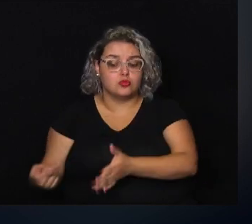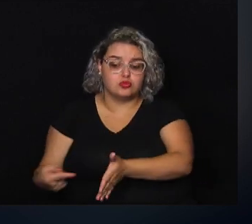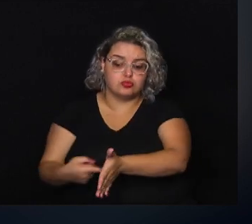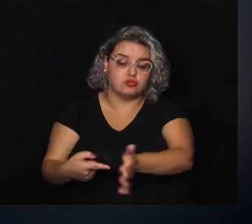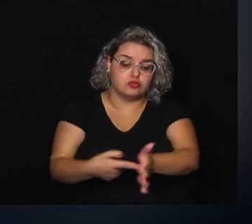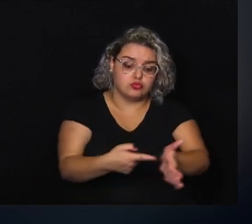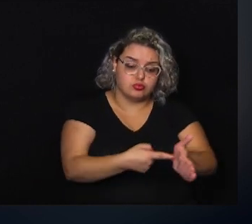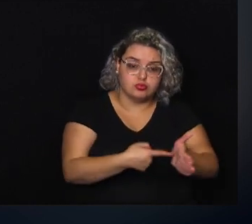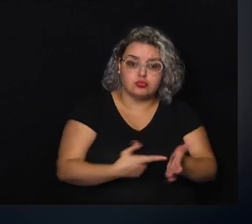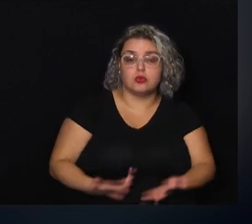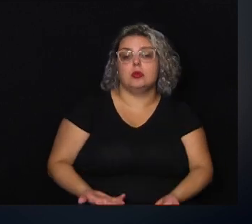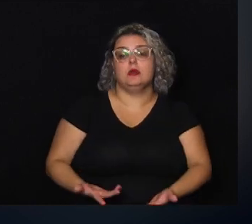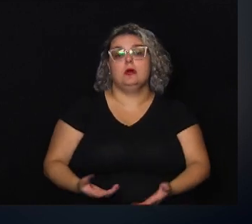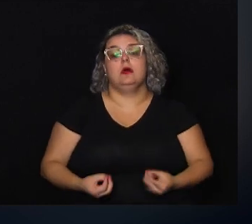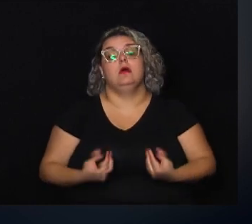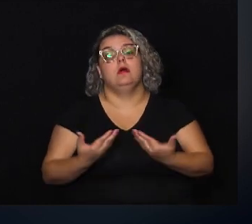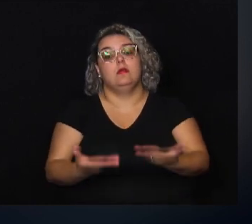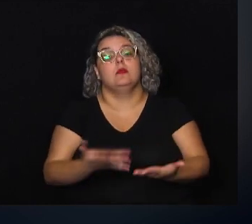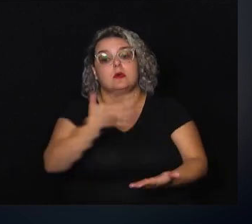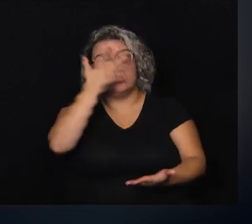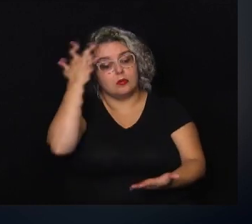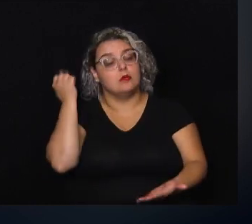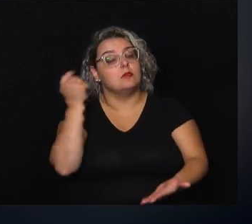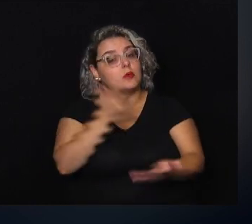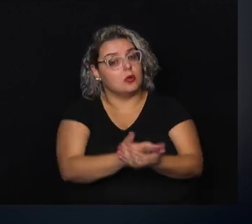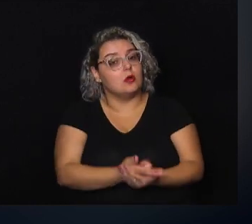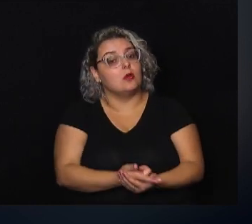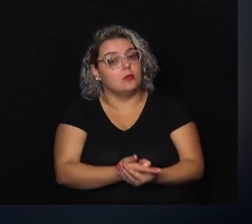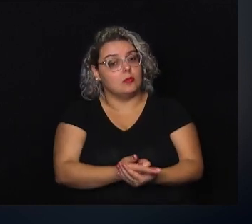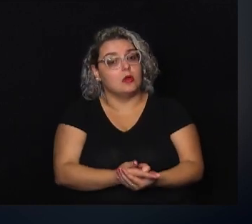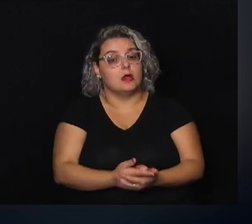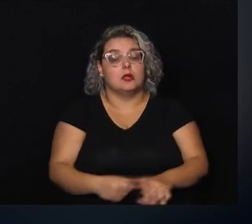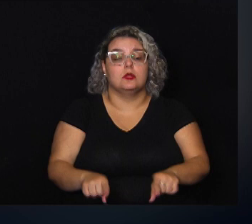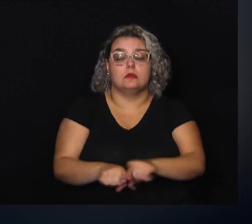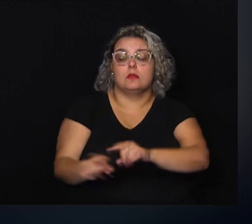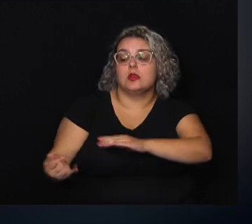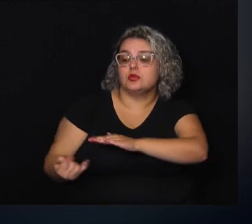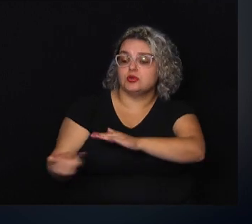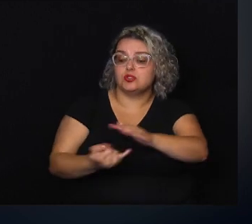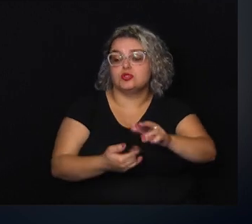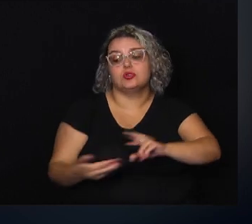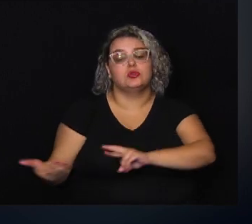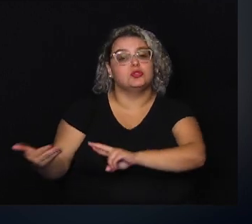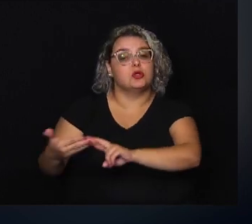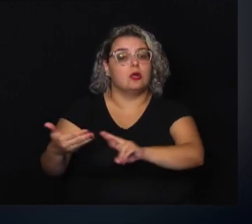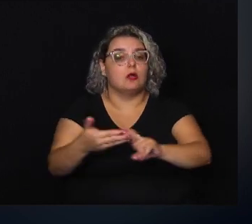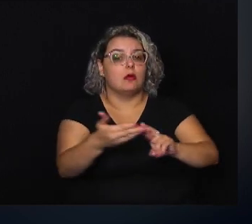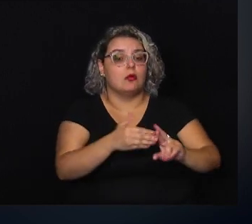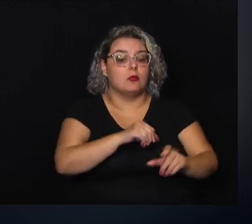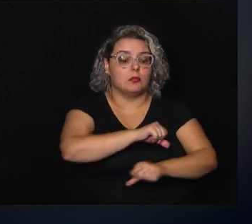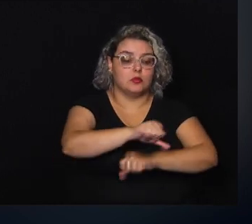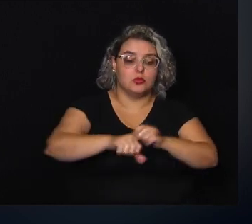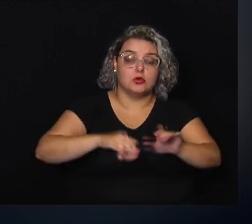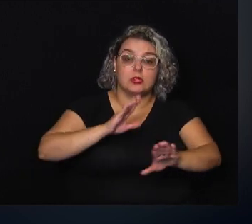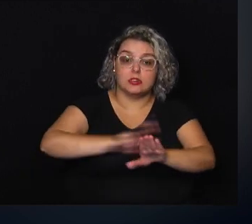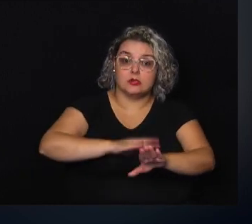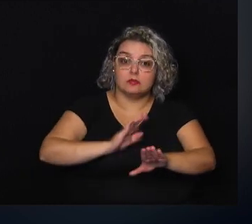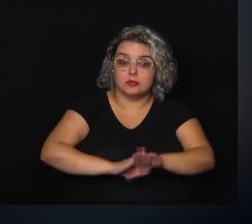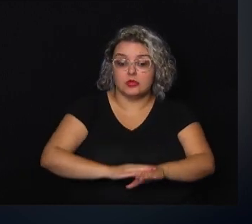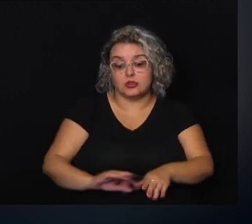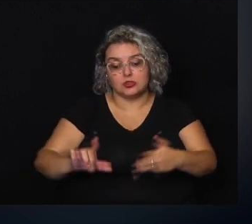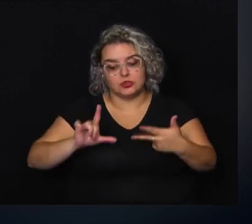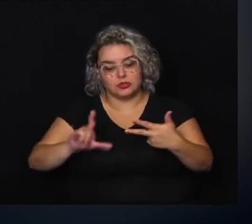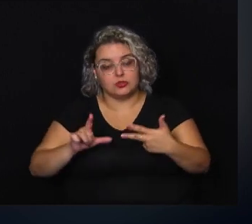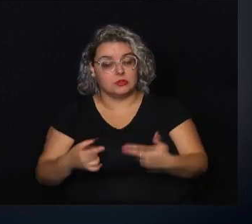sugestões apresentadas por consumidores ou entidades representativas, transformando-as em medidas legislativas, se